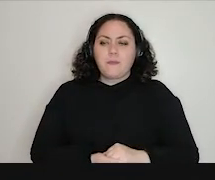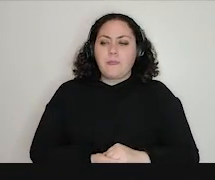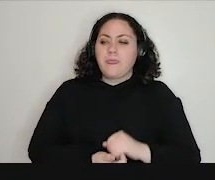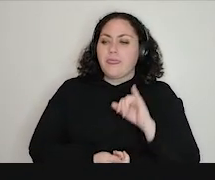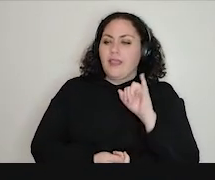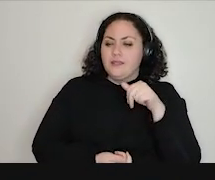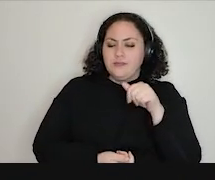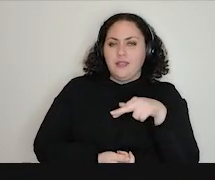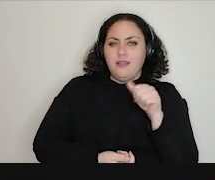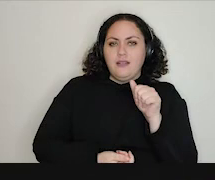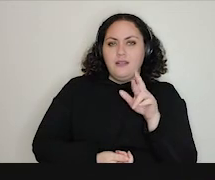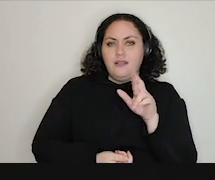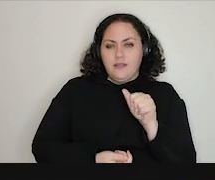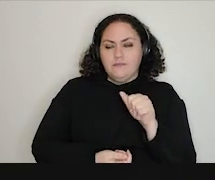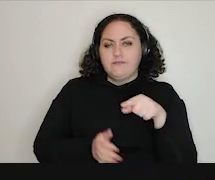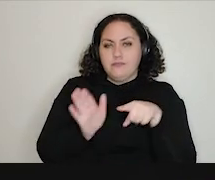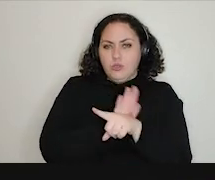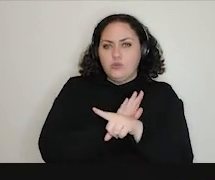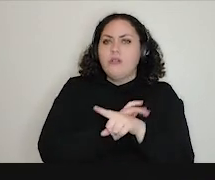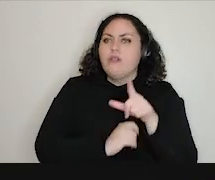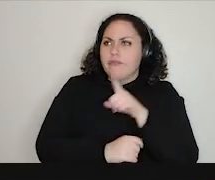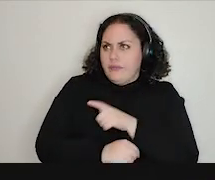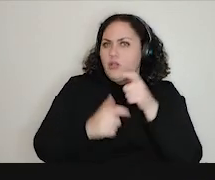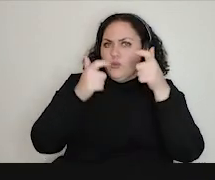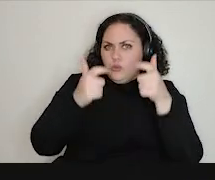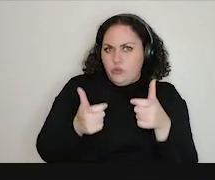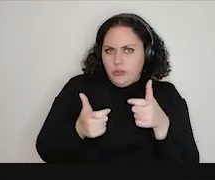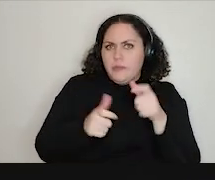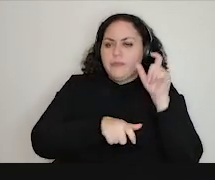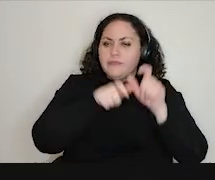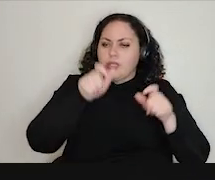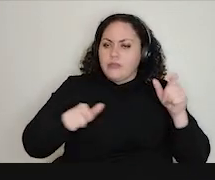Inara, existe algum espaço em Porto Alegre para as pessoas